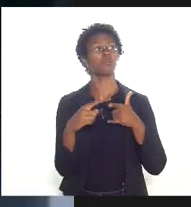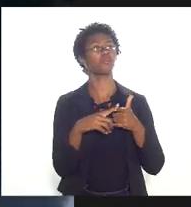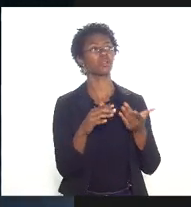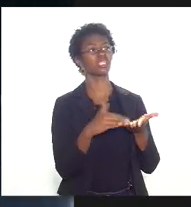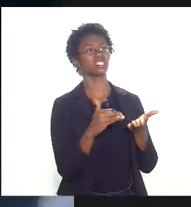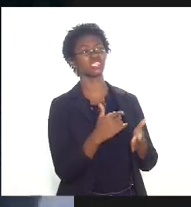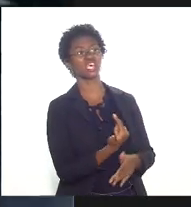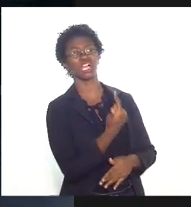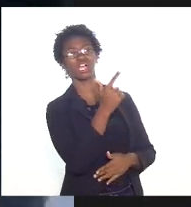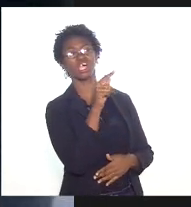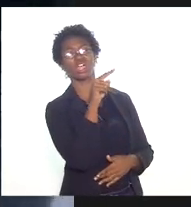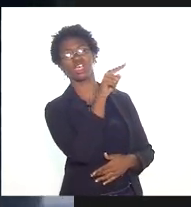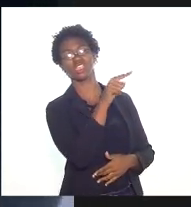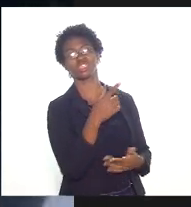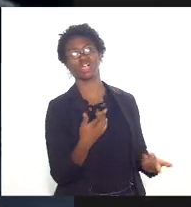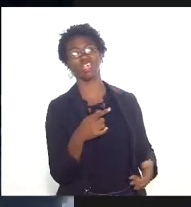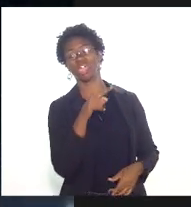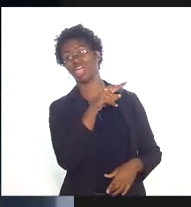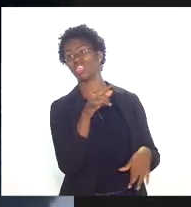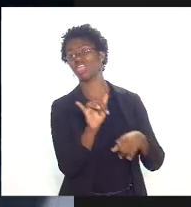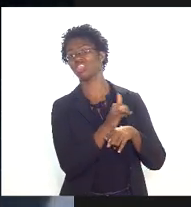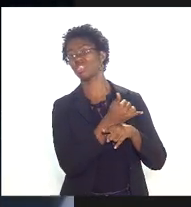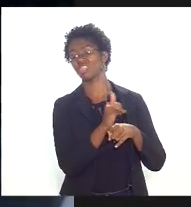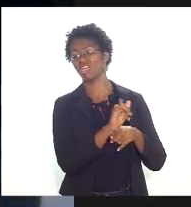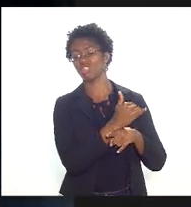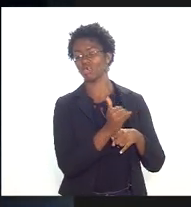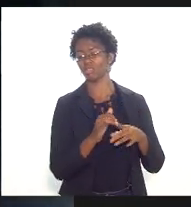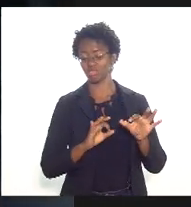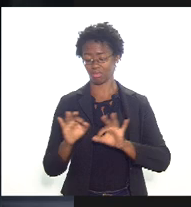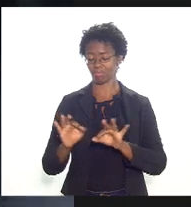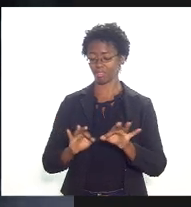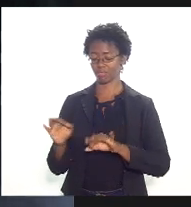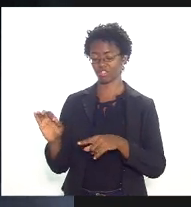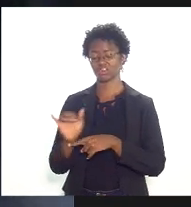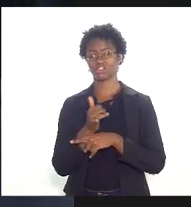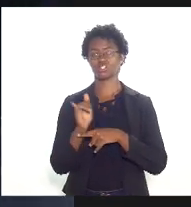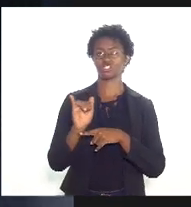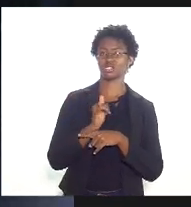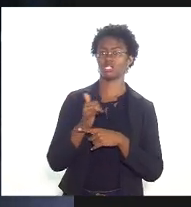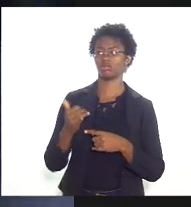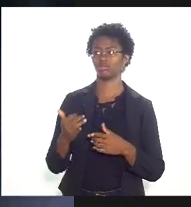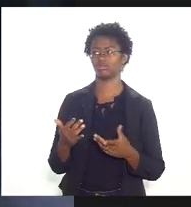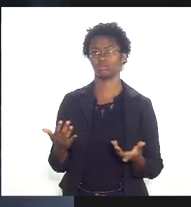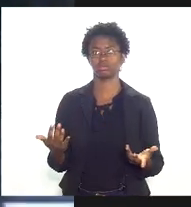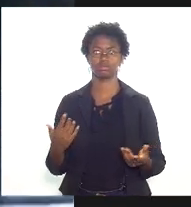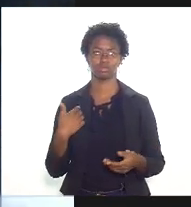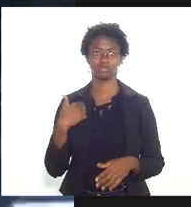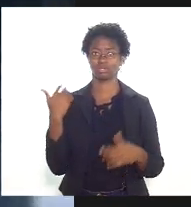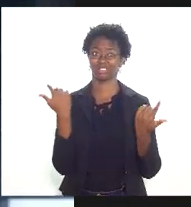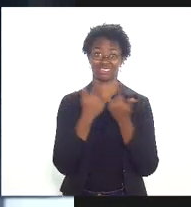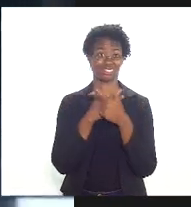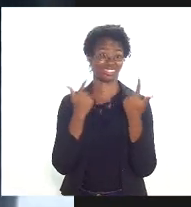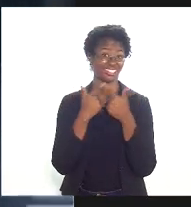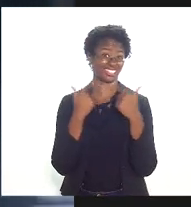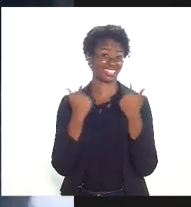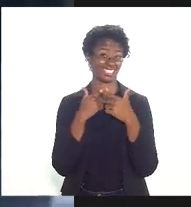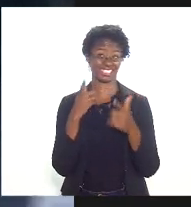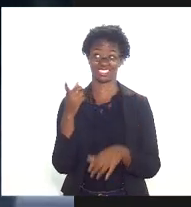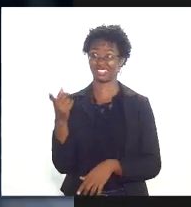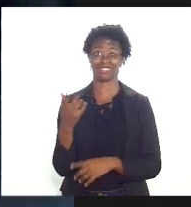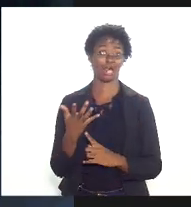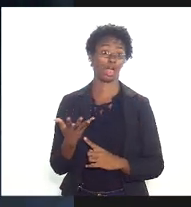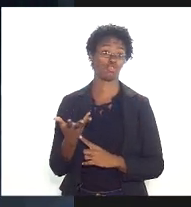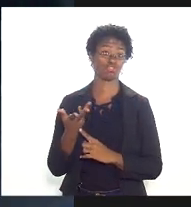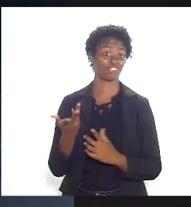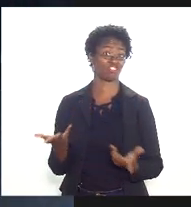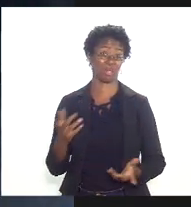Gabriel e ele é só estrategista que ele monta as estratégias eu e depois eu vim aqui porque realmente é uma artista